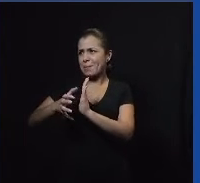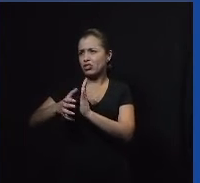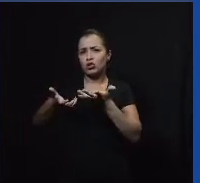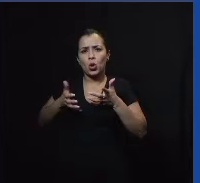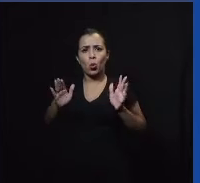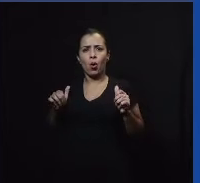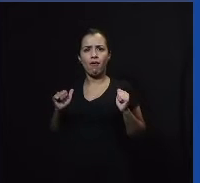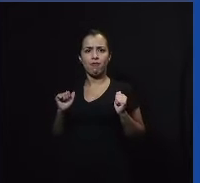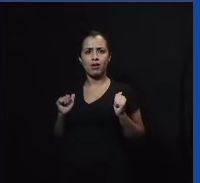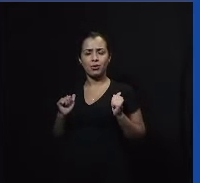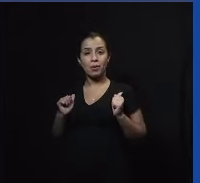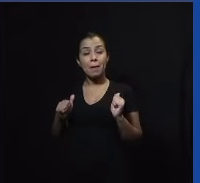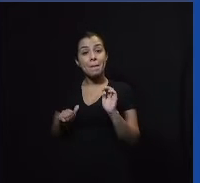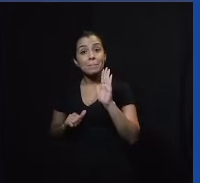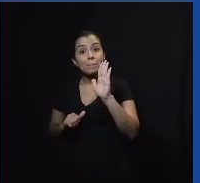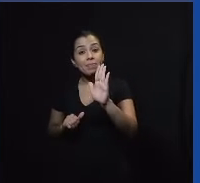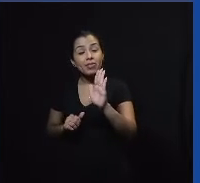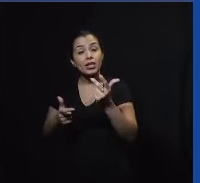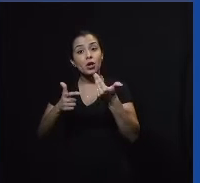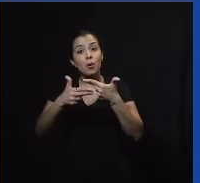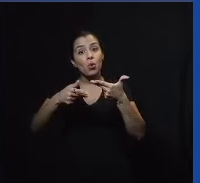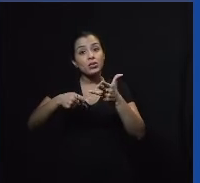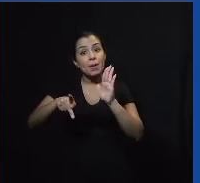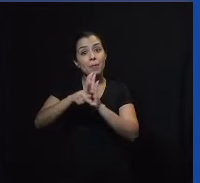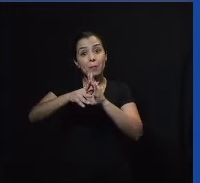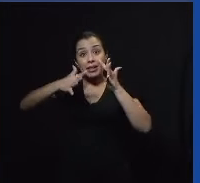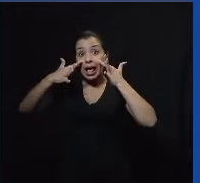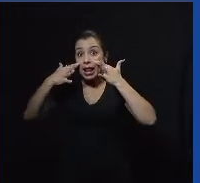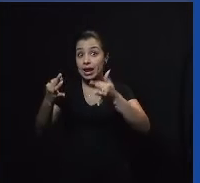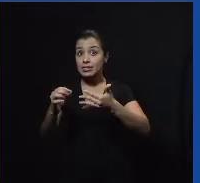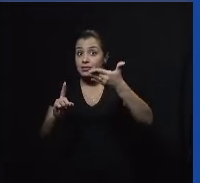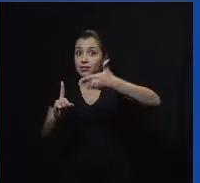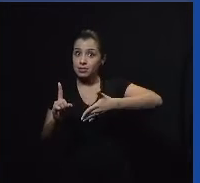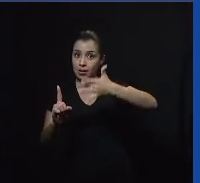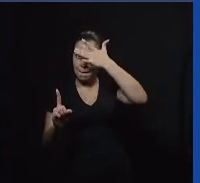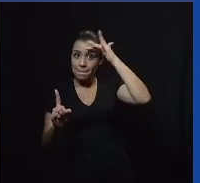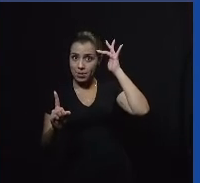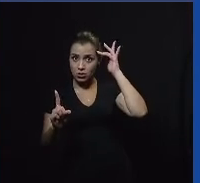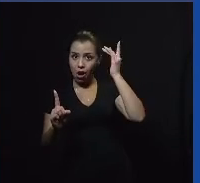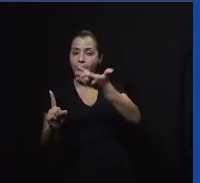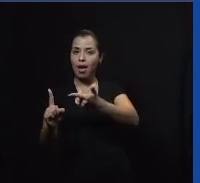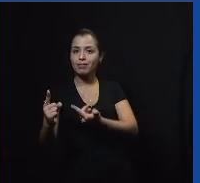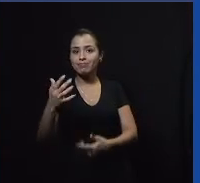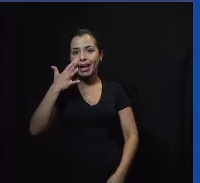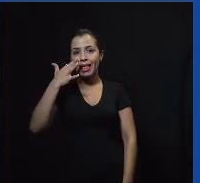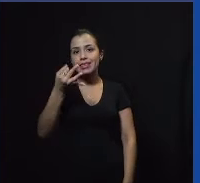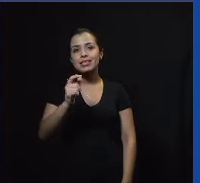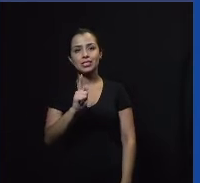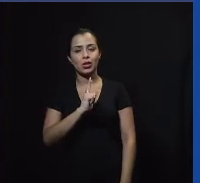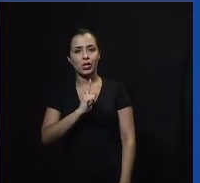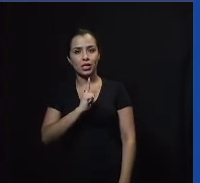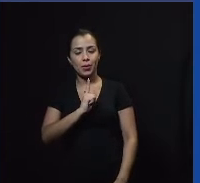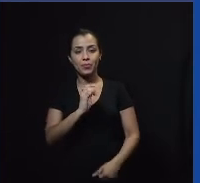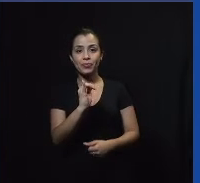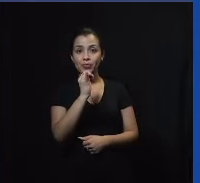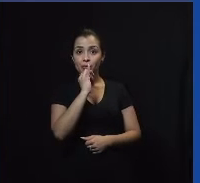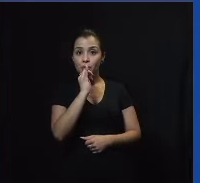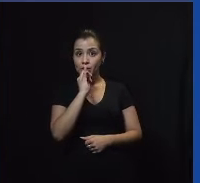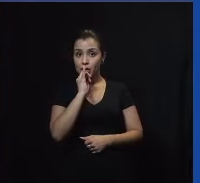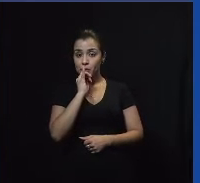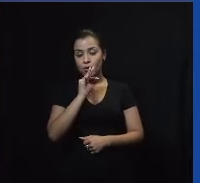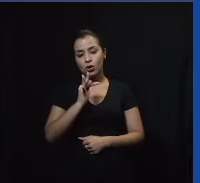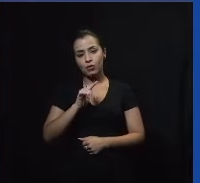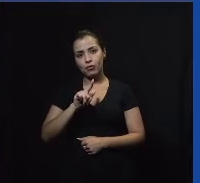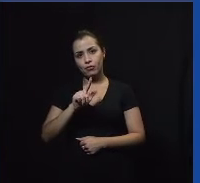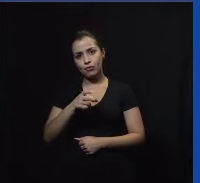momento que é uma coisa dela, né? Aí ela vem. Os meninos lá do grupo Frutos do Esporte, né, lá do projeto,